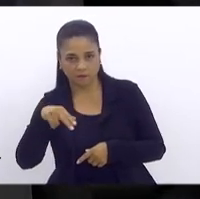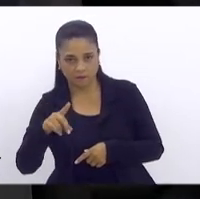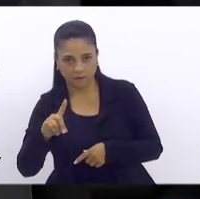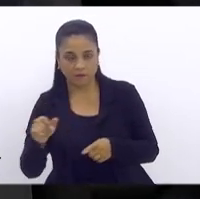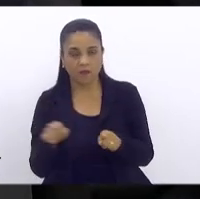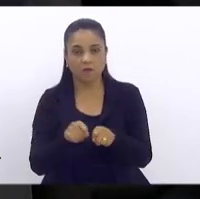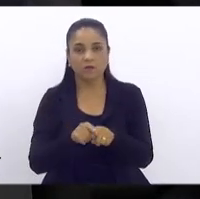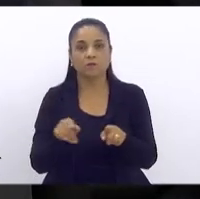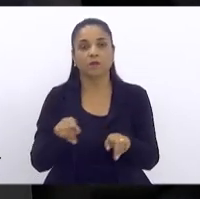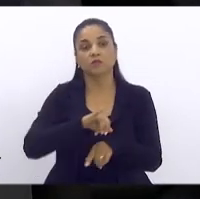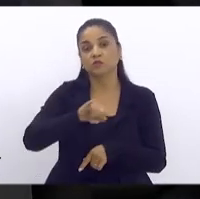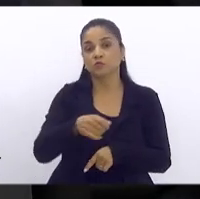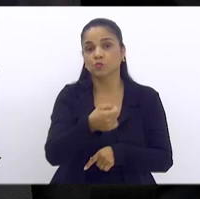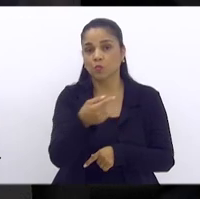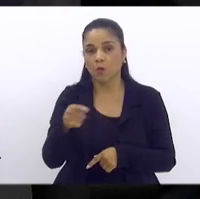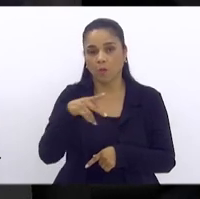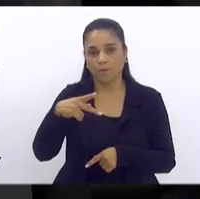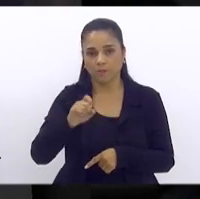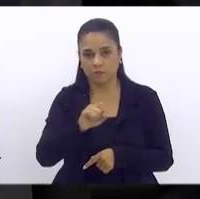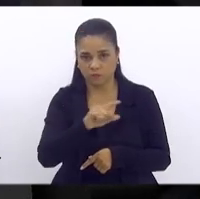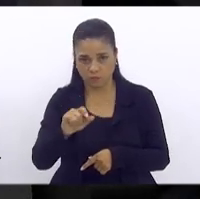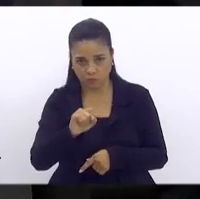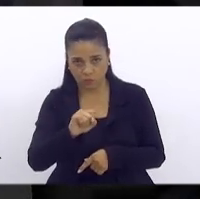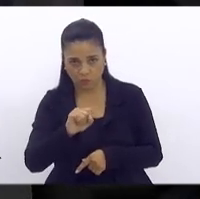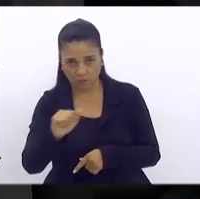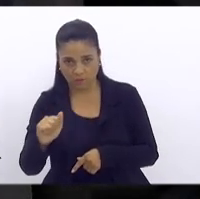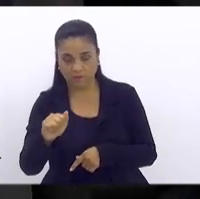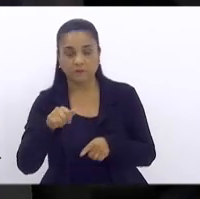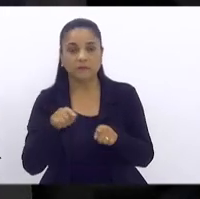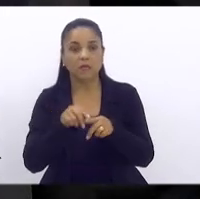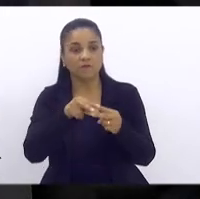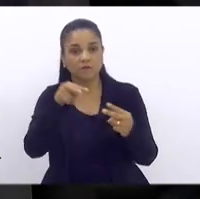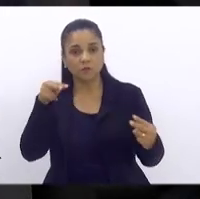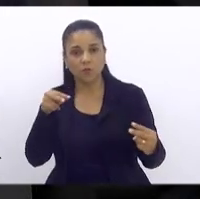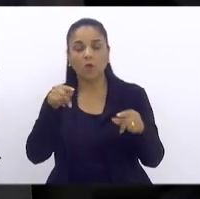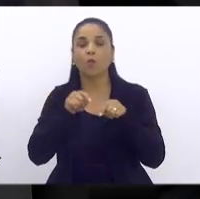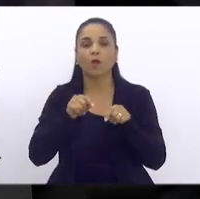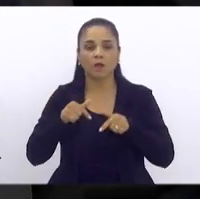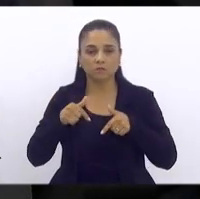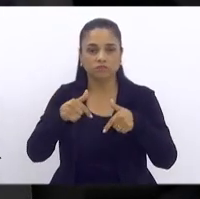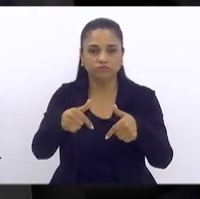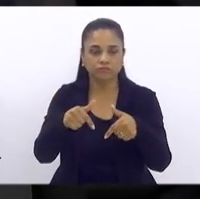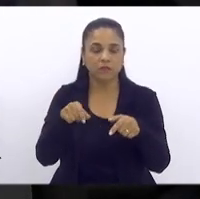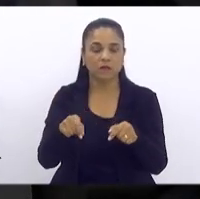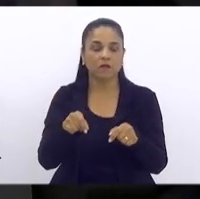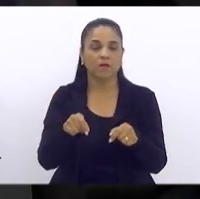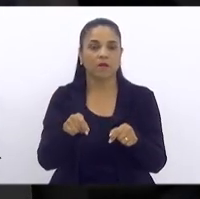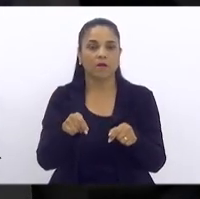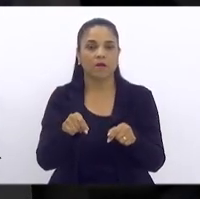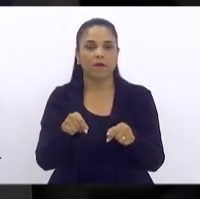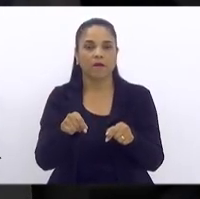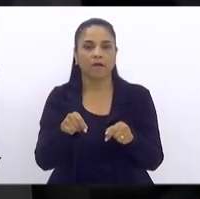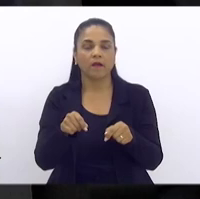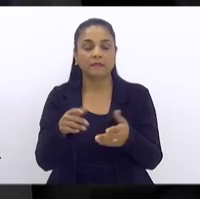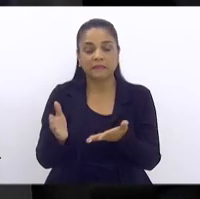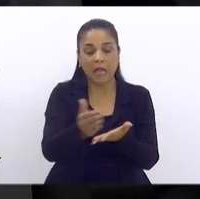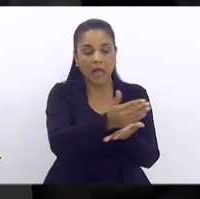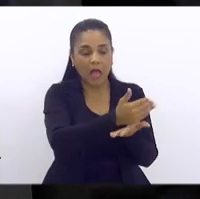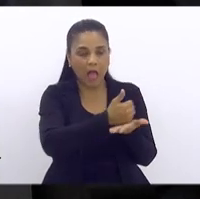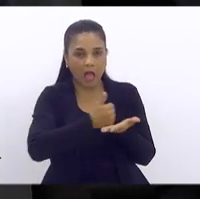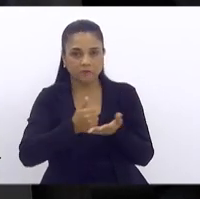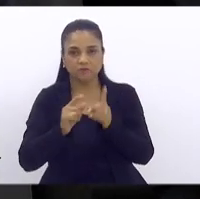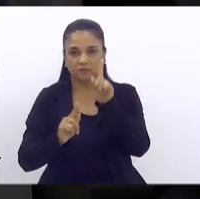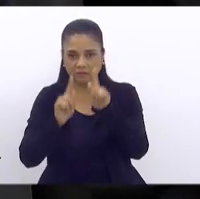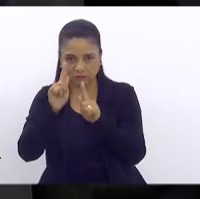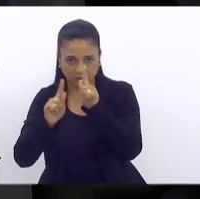E lá a gente vai fazer uma atualização importante, que é exatamente essa, que é o meio virtual, quando a agressão acontece no meio virtual, para que a gente possa ter dados, né,